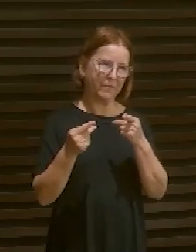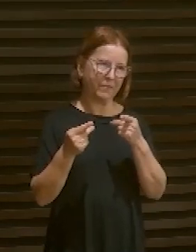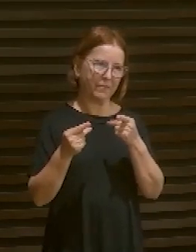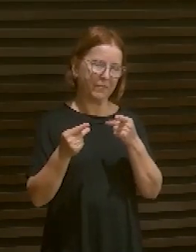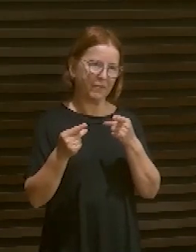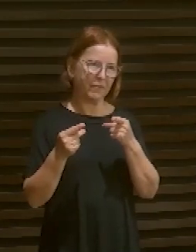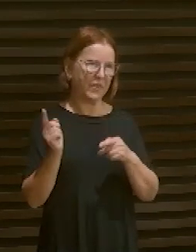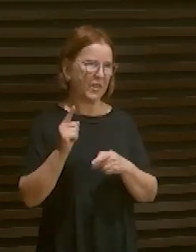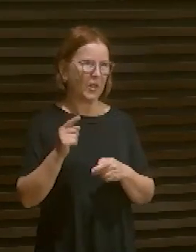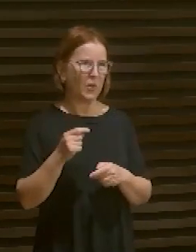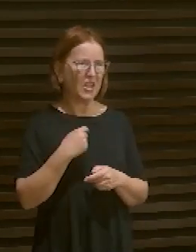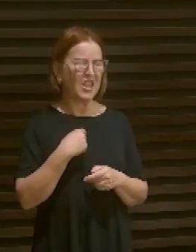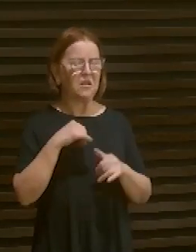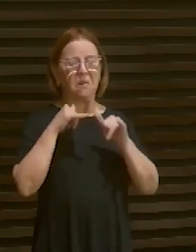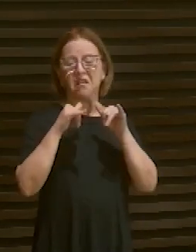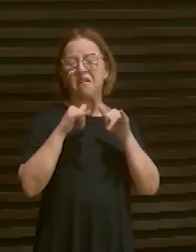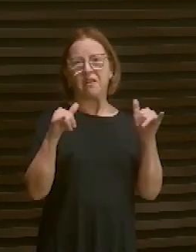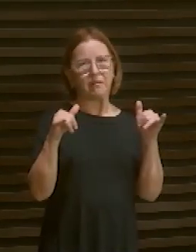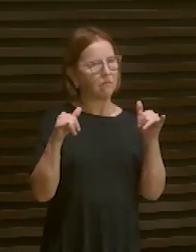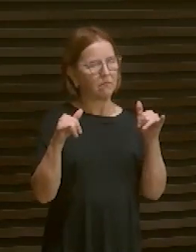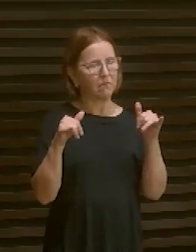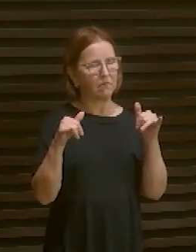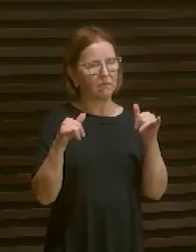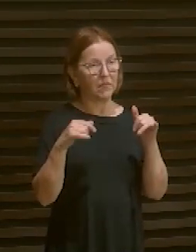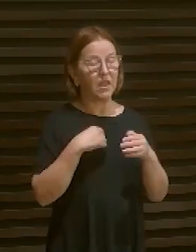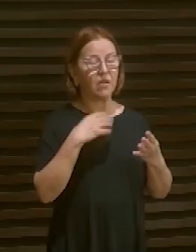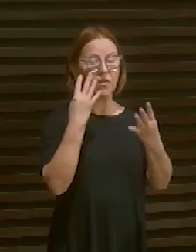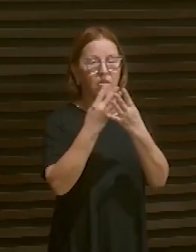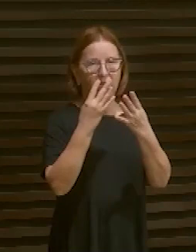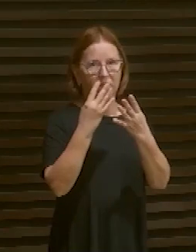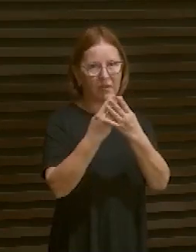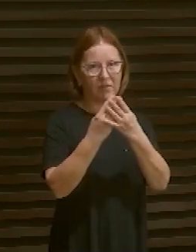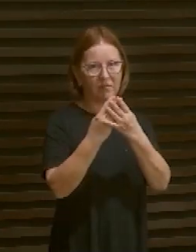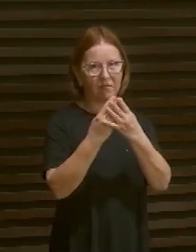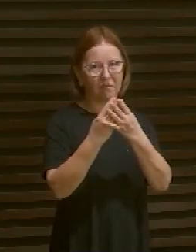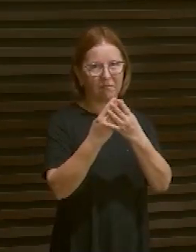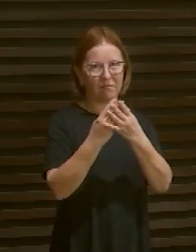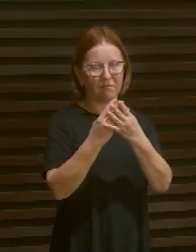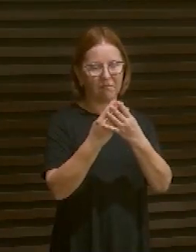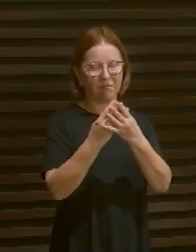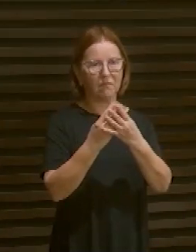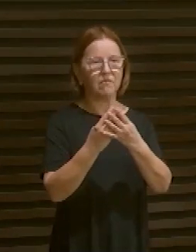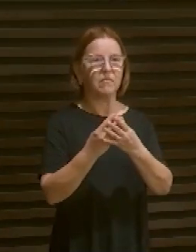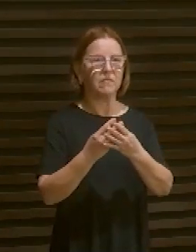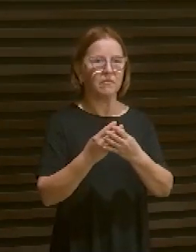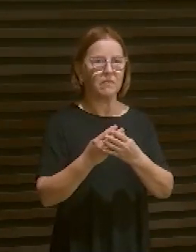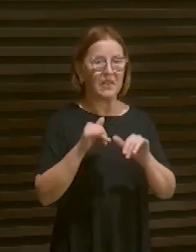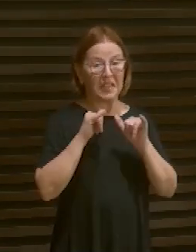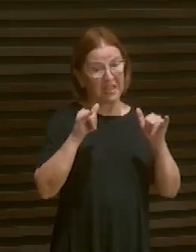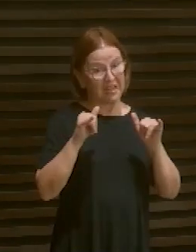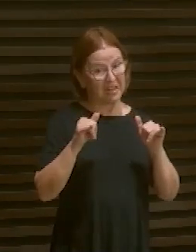Não é o que eu declaro, é o que eu confesso. Declarar e confessar são duas coisas